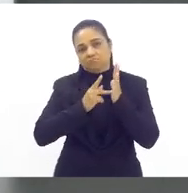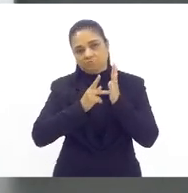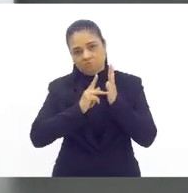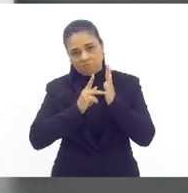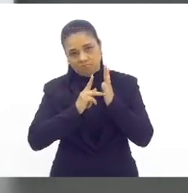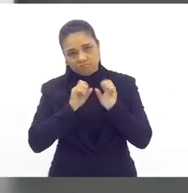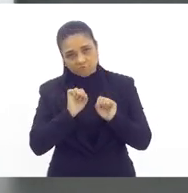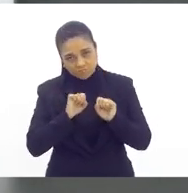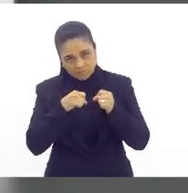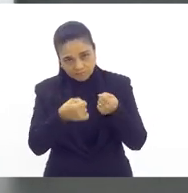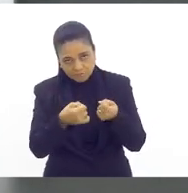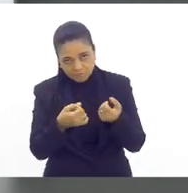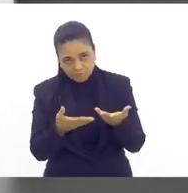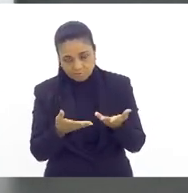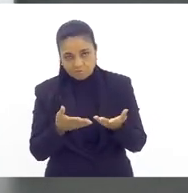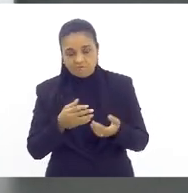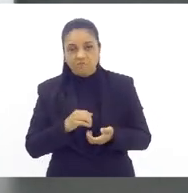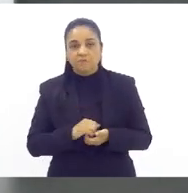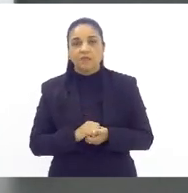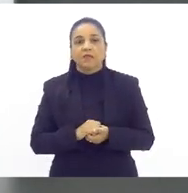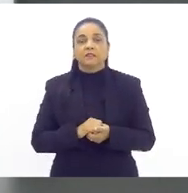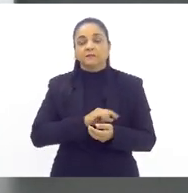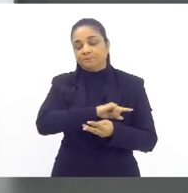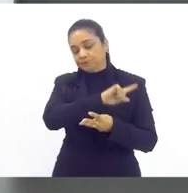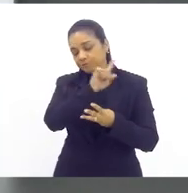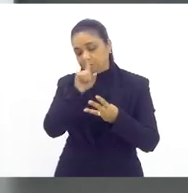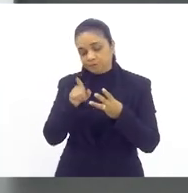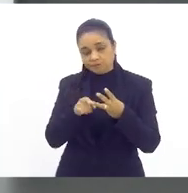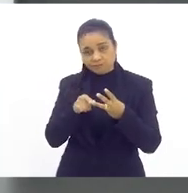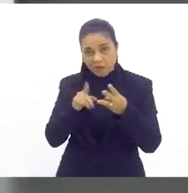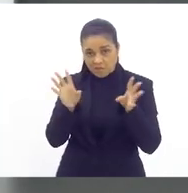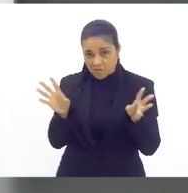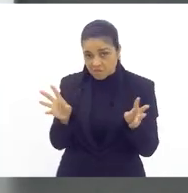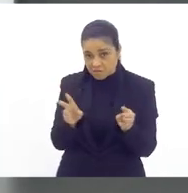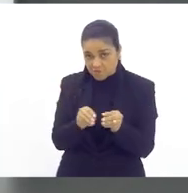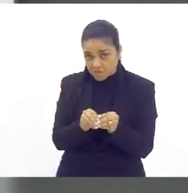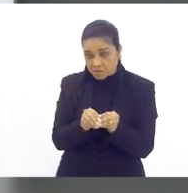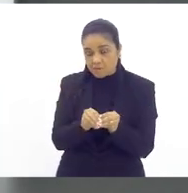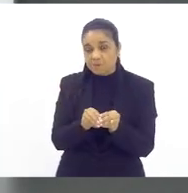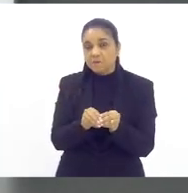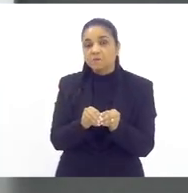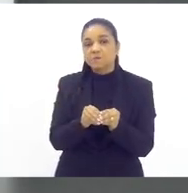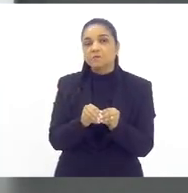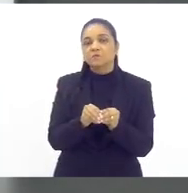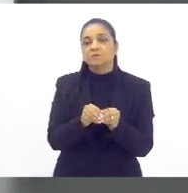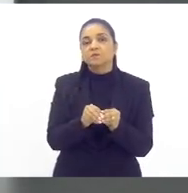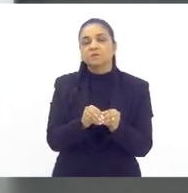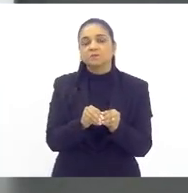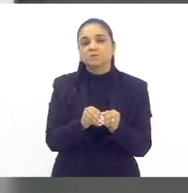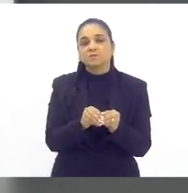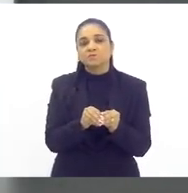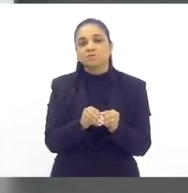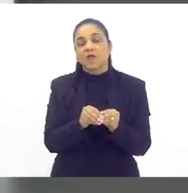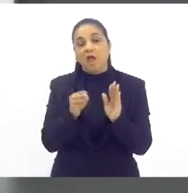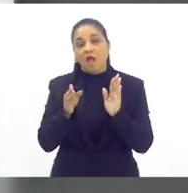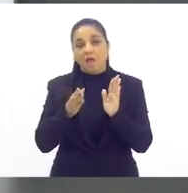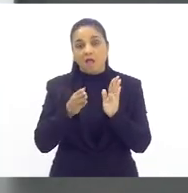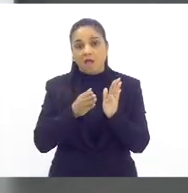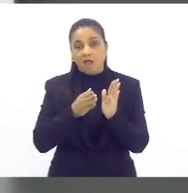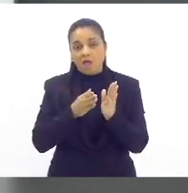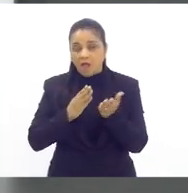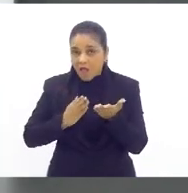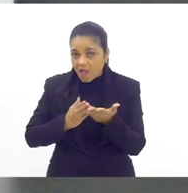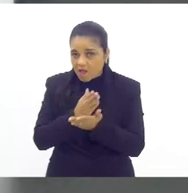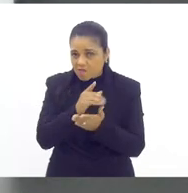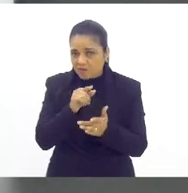defende outra outra coisa aí pra gente finalizando é o seguinte é foi aprovado isso